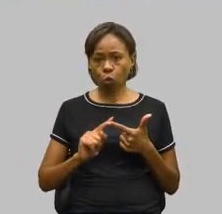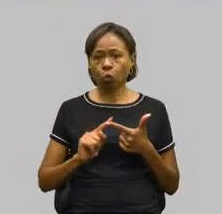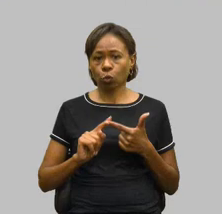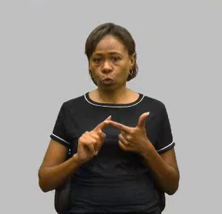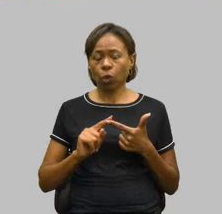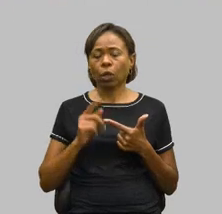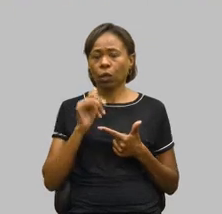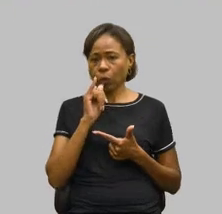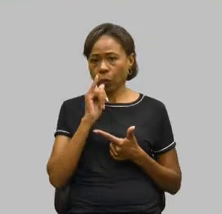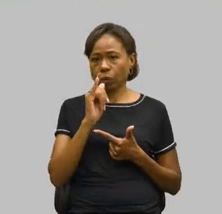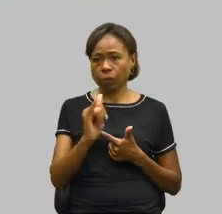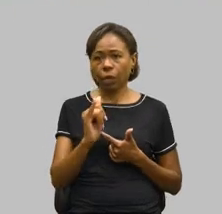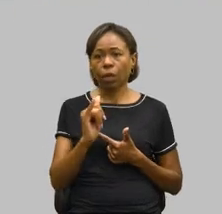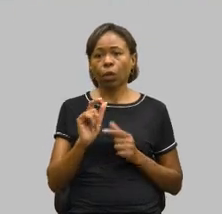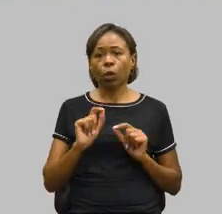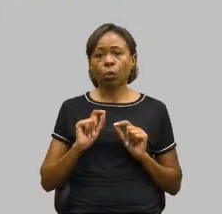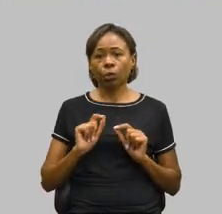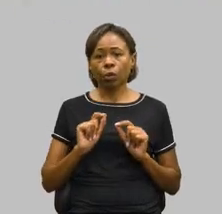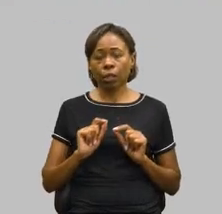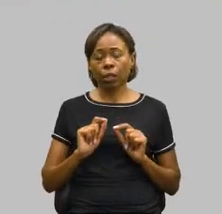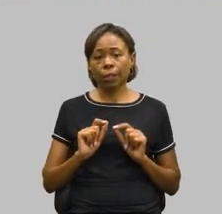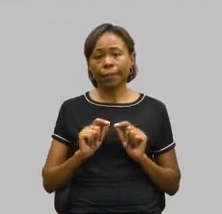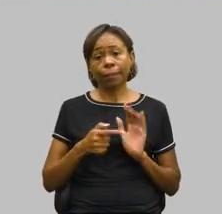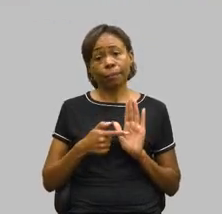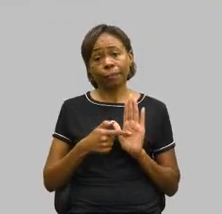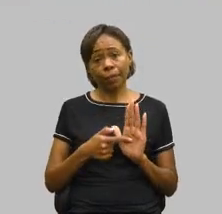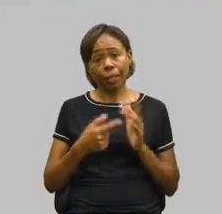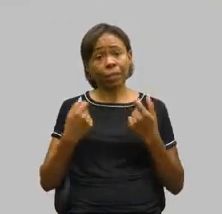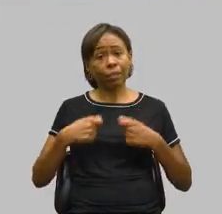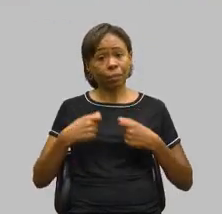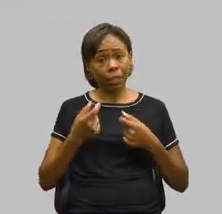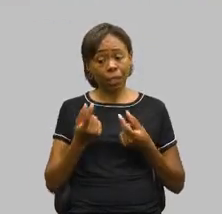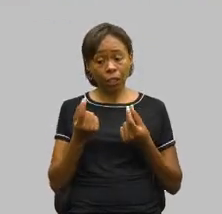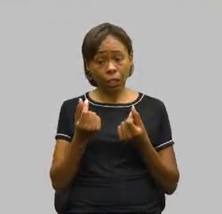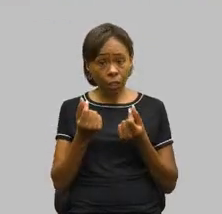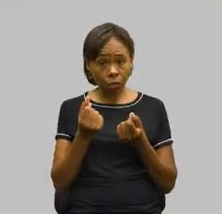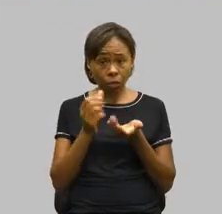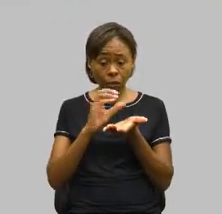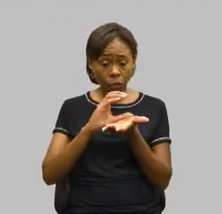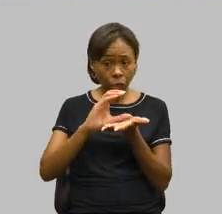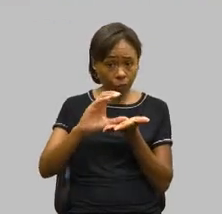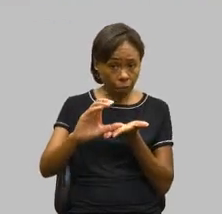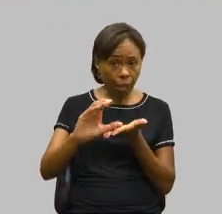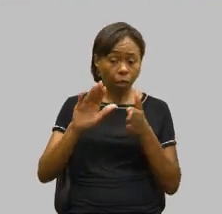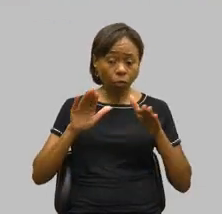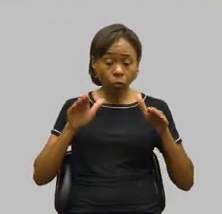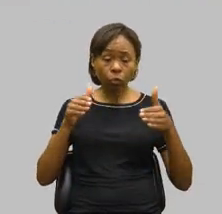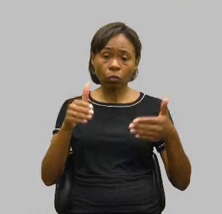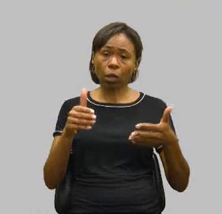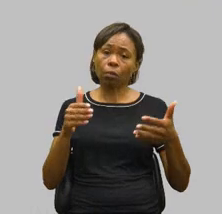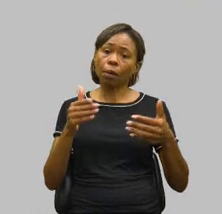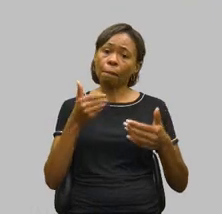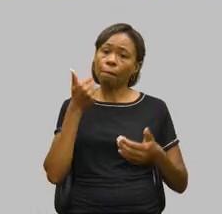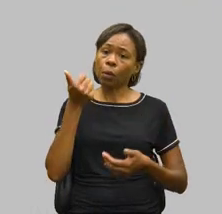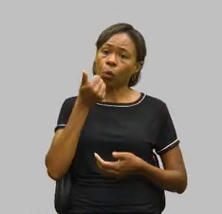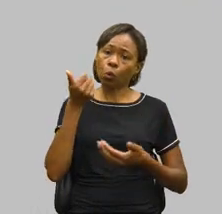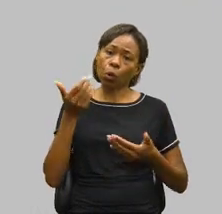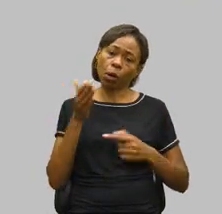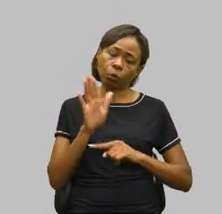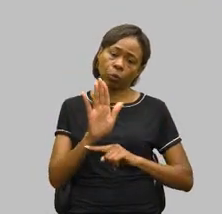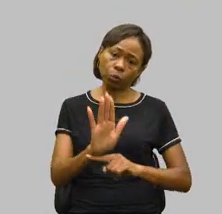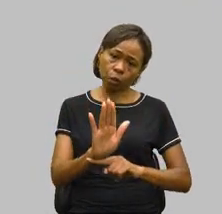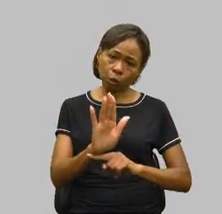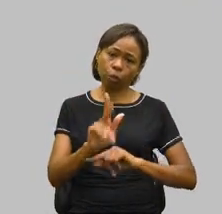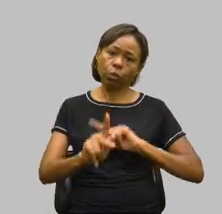realmente eh a gente precisa investir mais para atender com mais qualidade a população que ainda